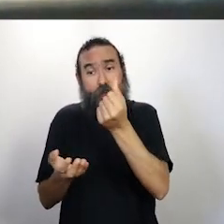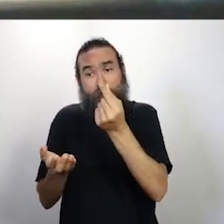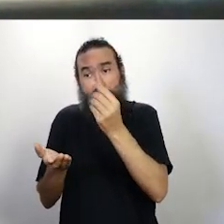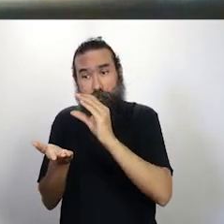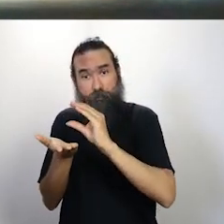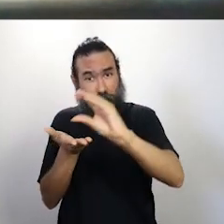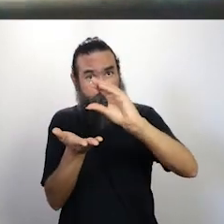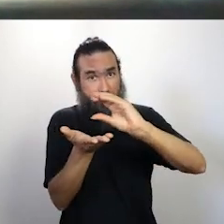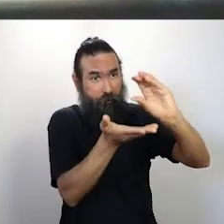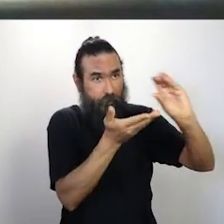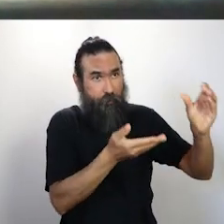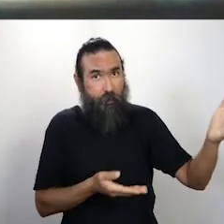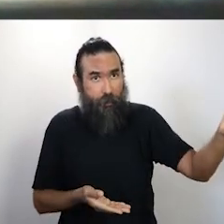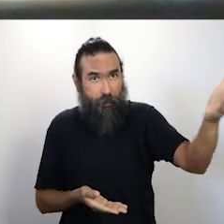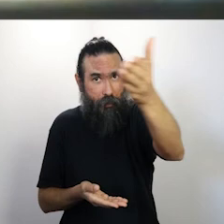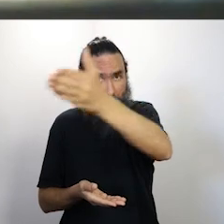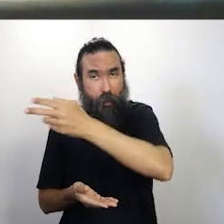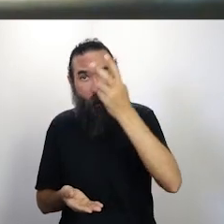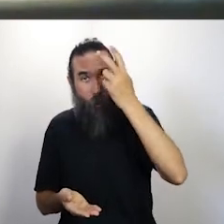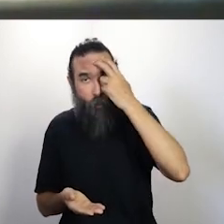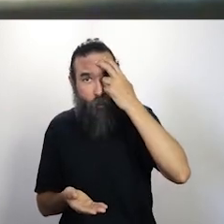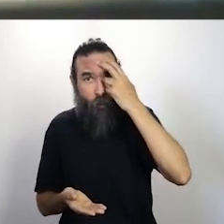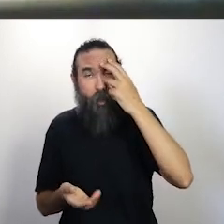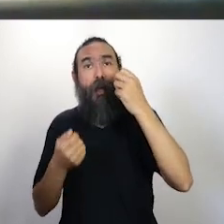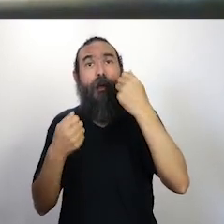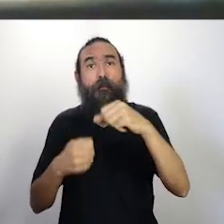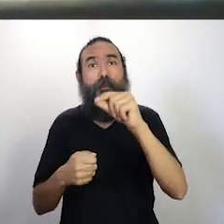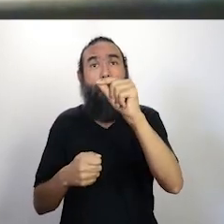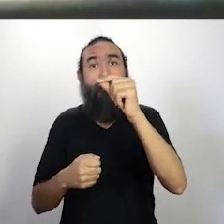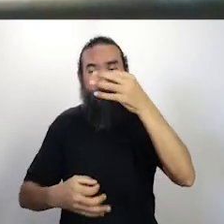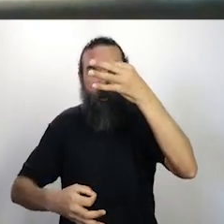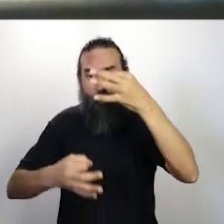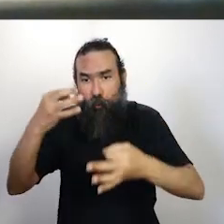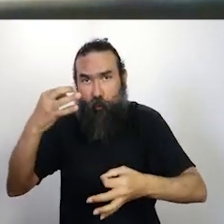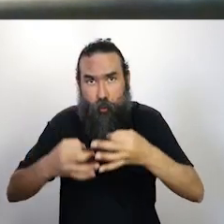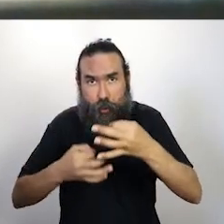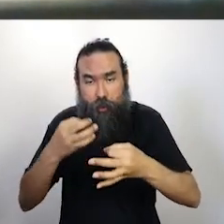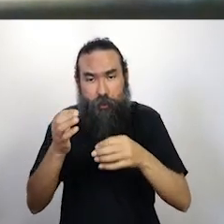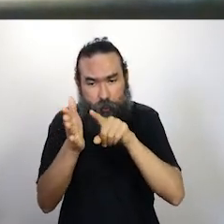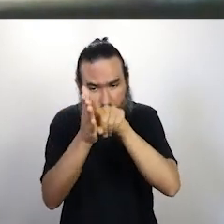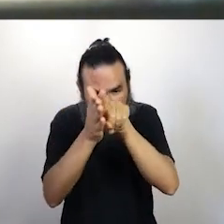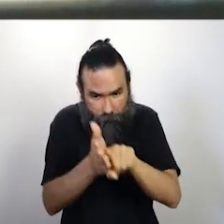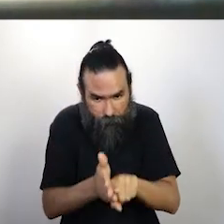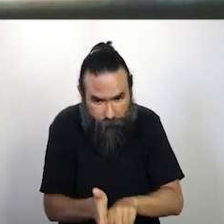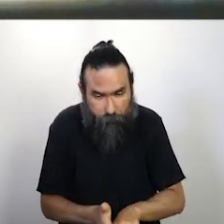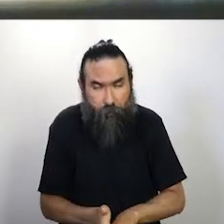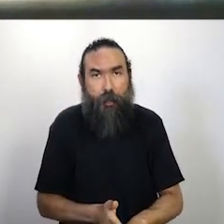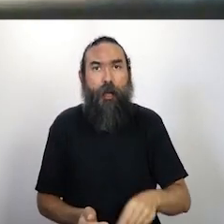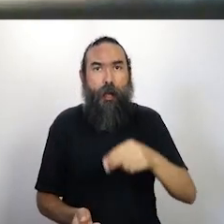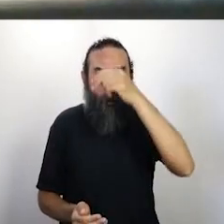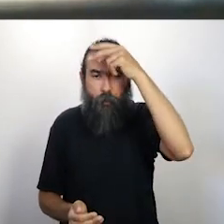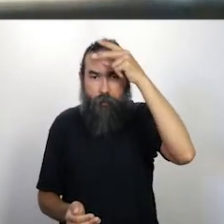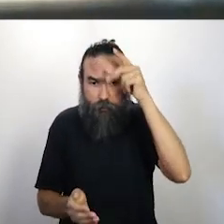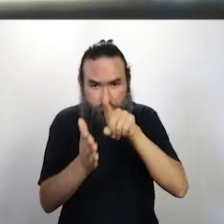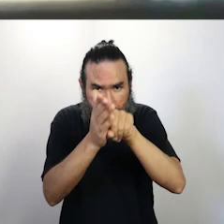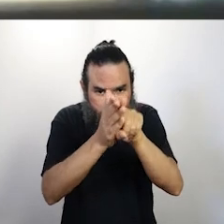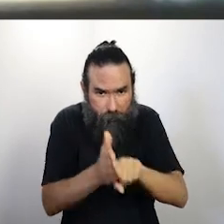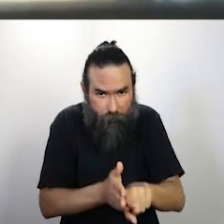mas é importante você ter o acompanhamento do jurídico do município que vai dar com certeza um amparo legal menos